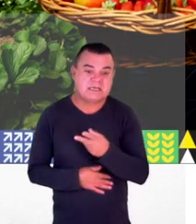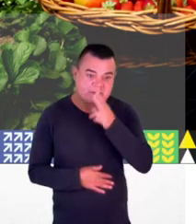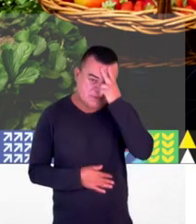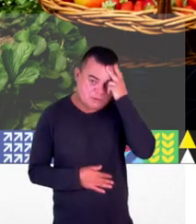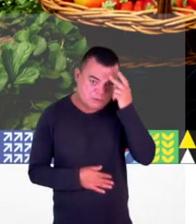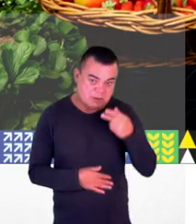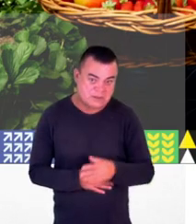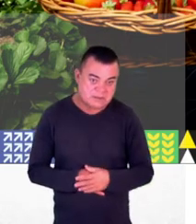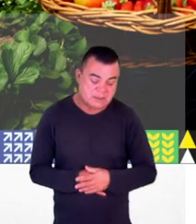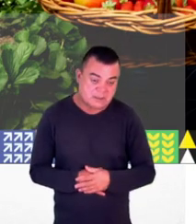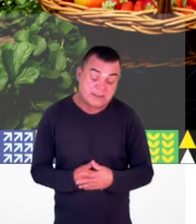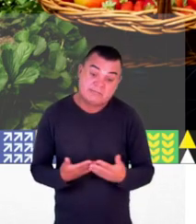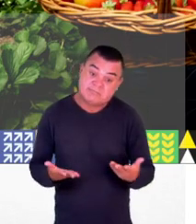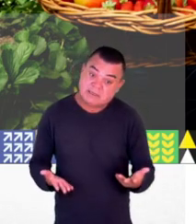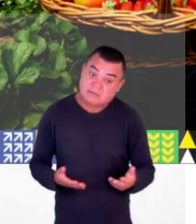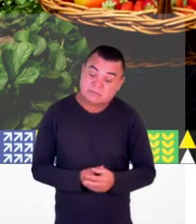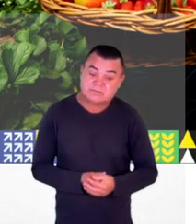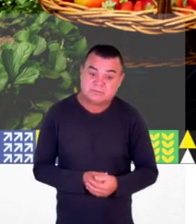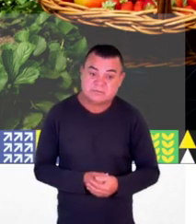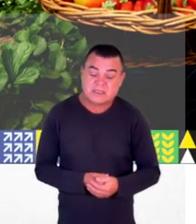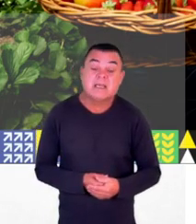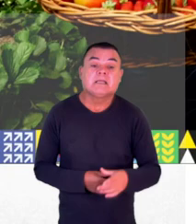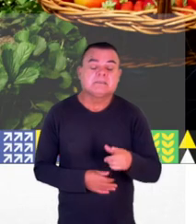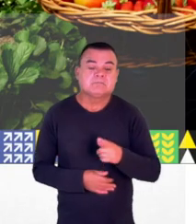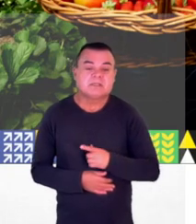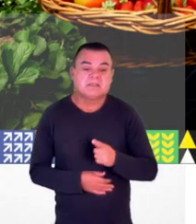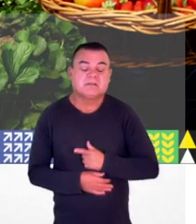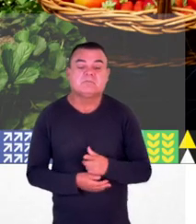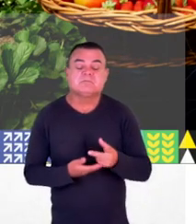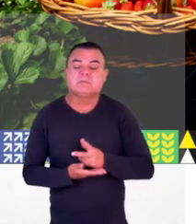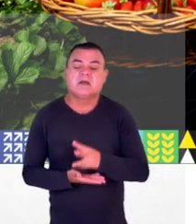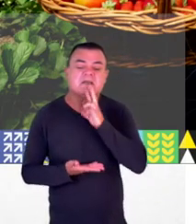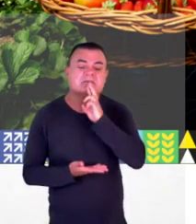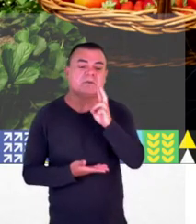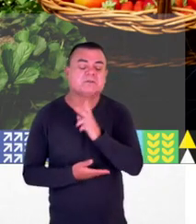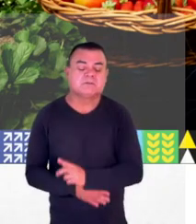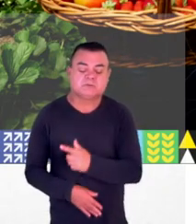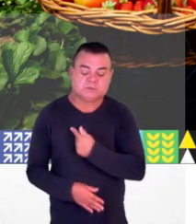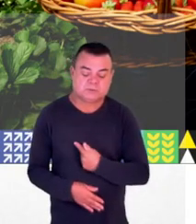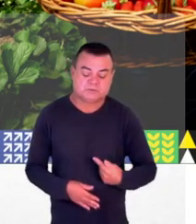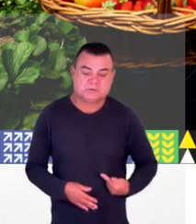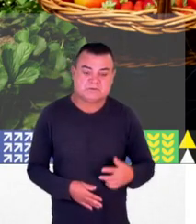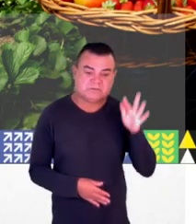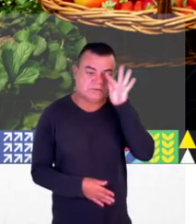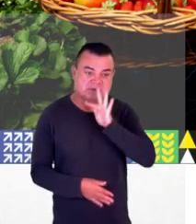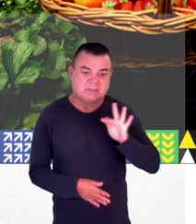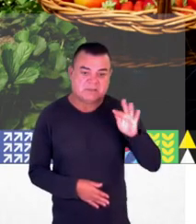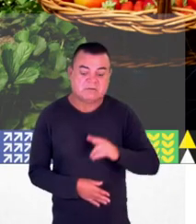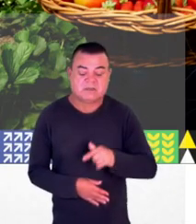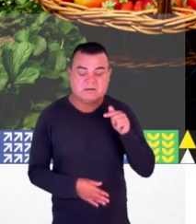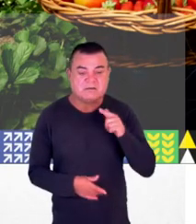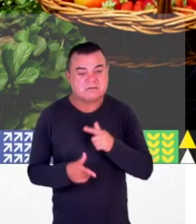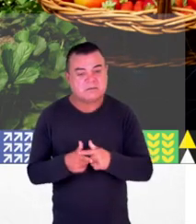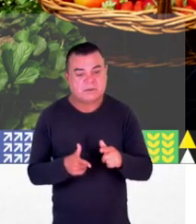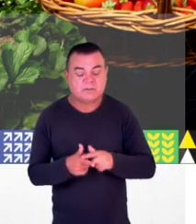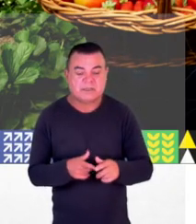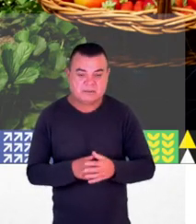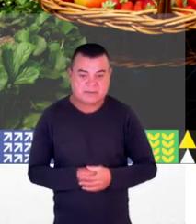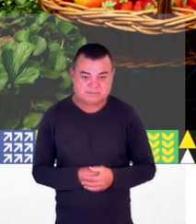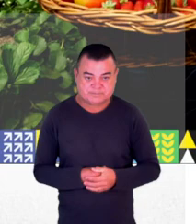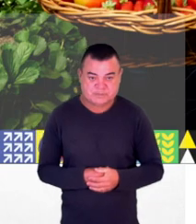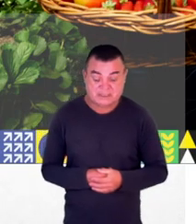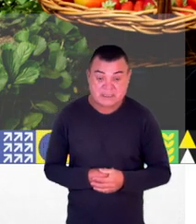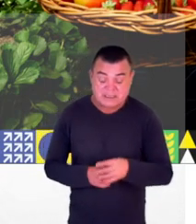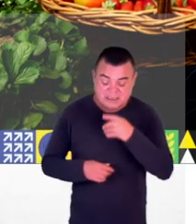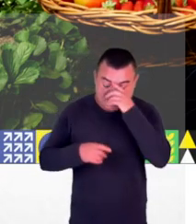resposta do governo federal a essa calamidade eh a gente traz aqui então e e acho que a ideia é